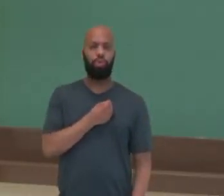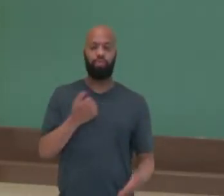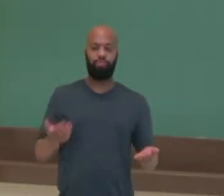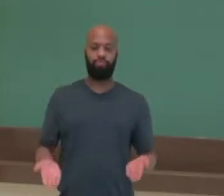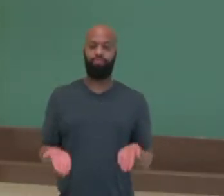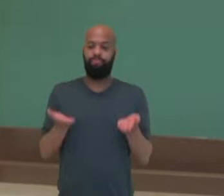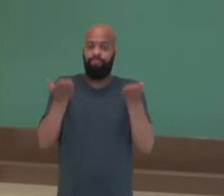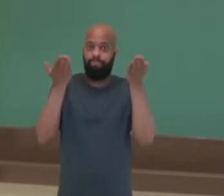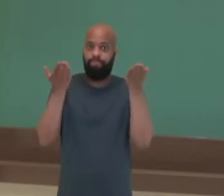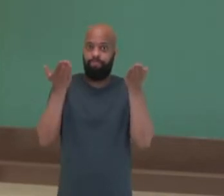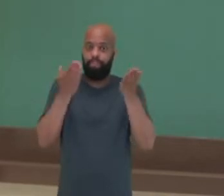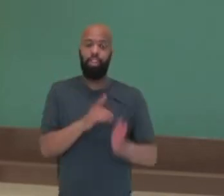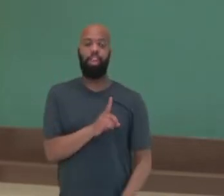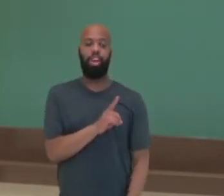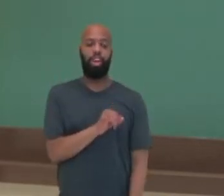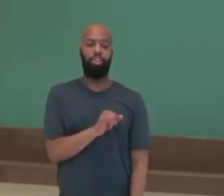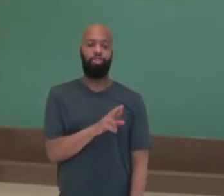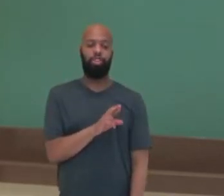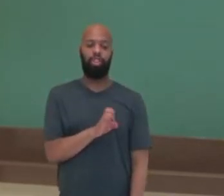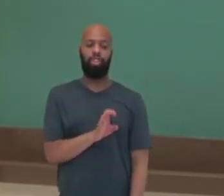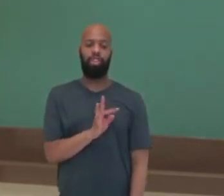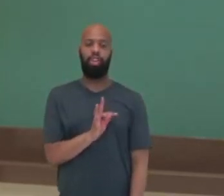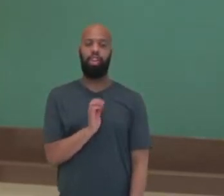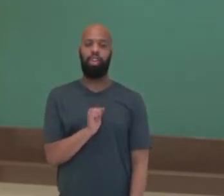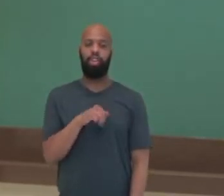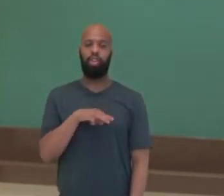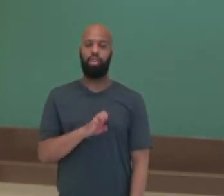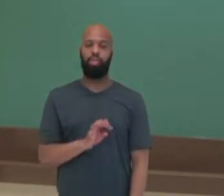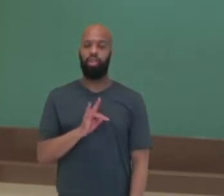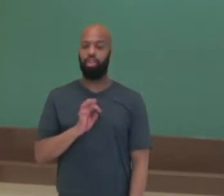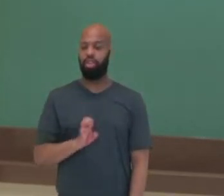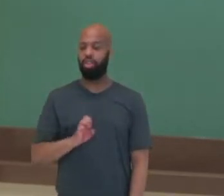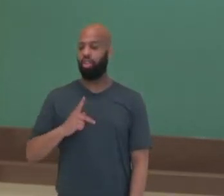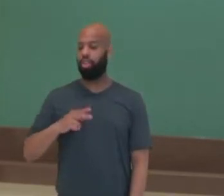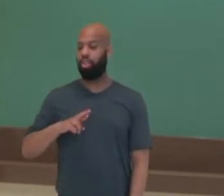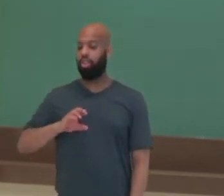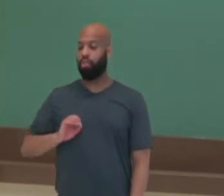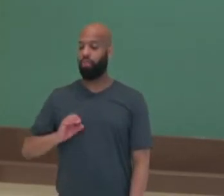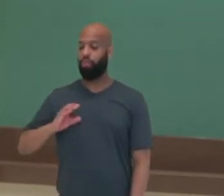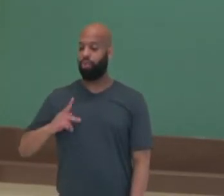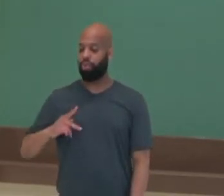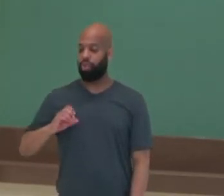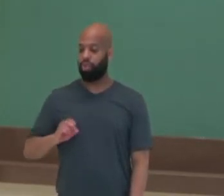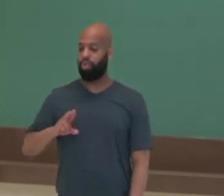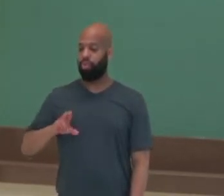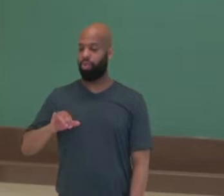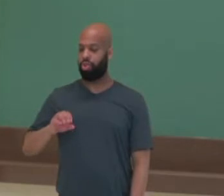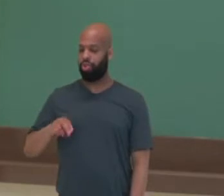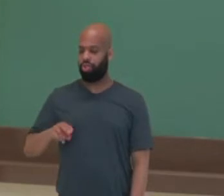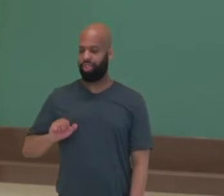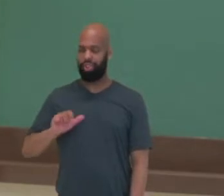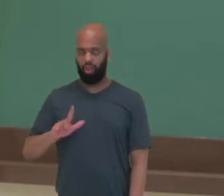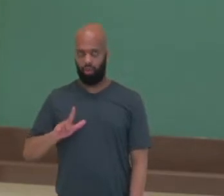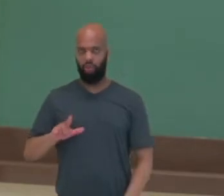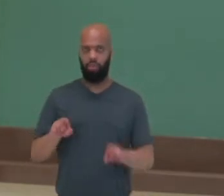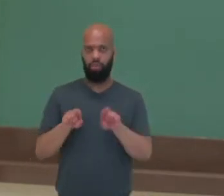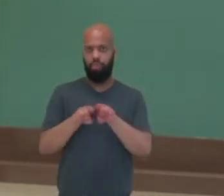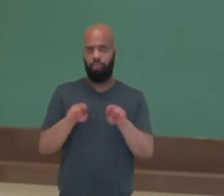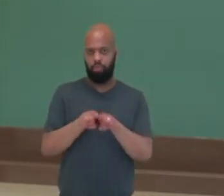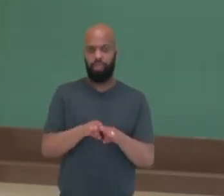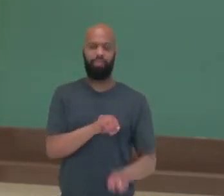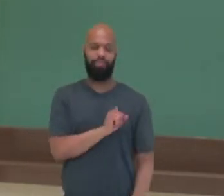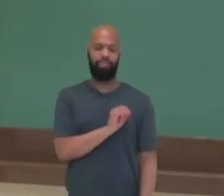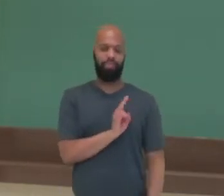diretamente proporcionais? E vocês saberiam, então, imaginar o que seriam os números